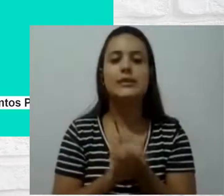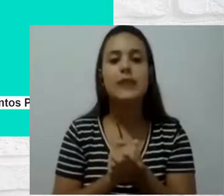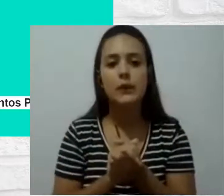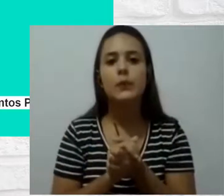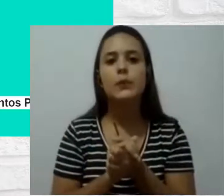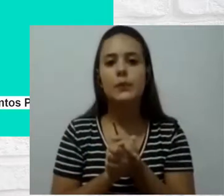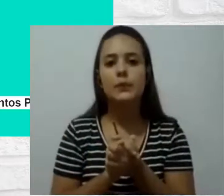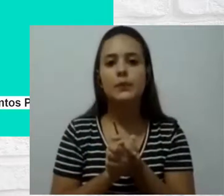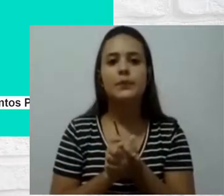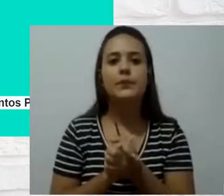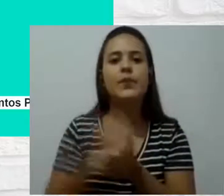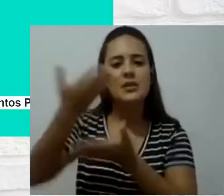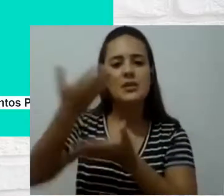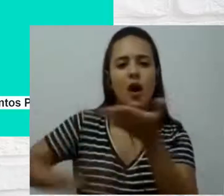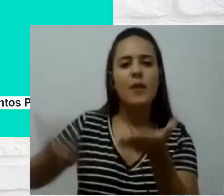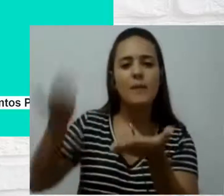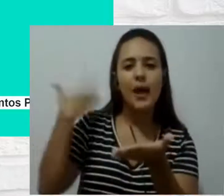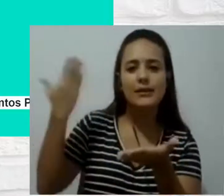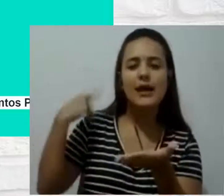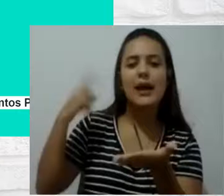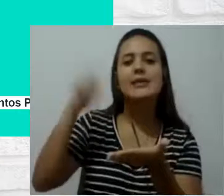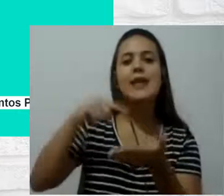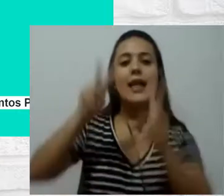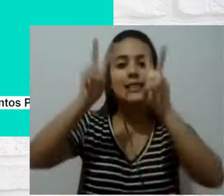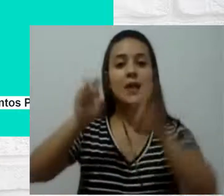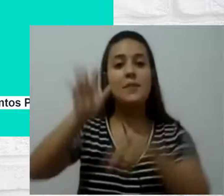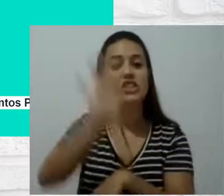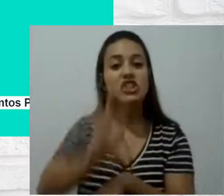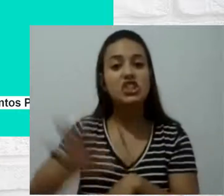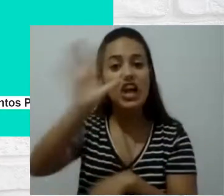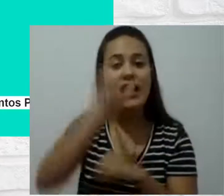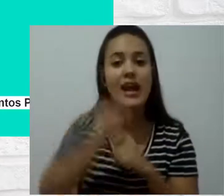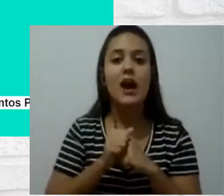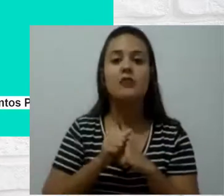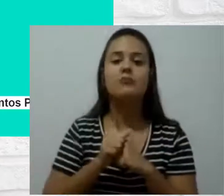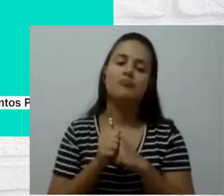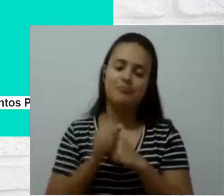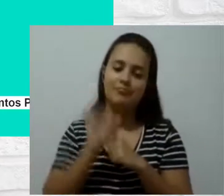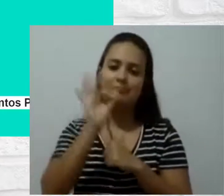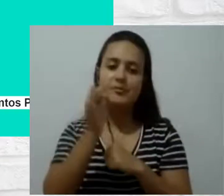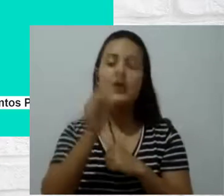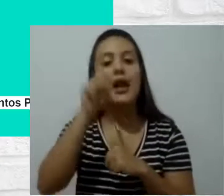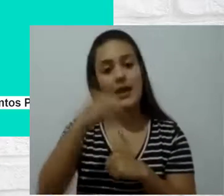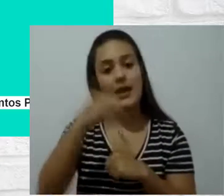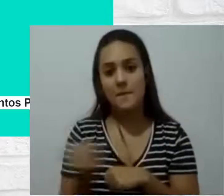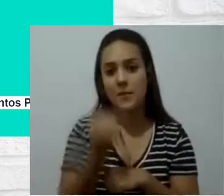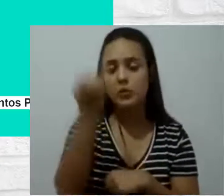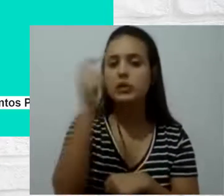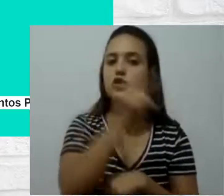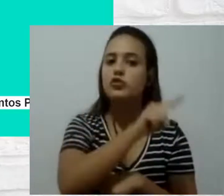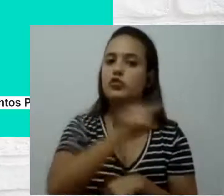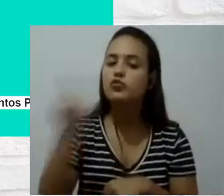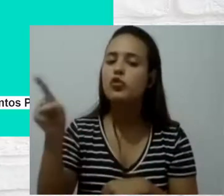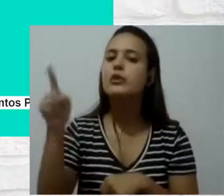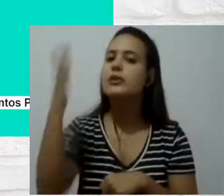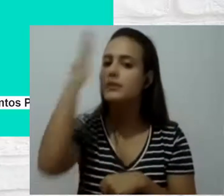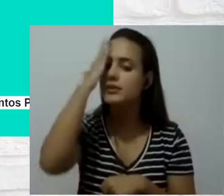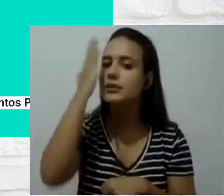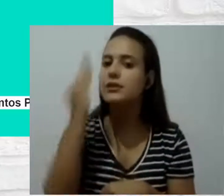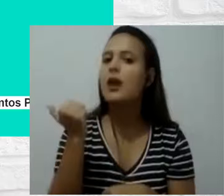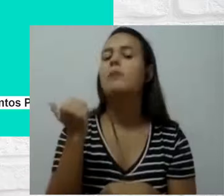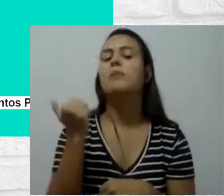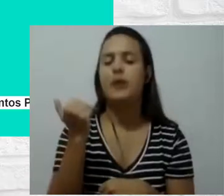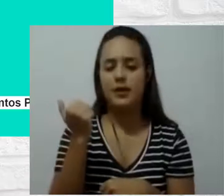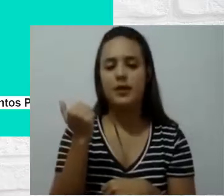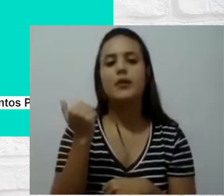temas atuais, certo? Como aconteceu nas últimas provas, temas mais gerais, temas